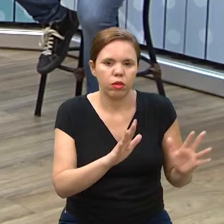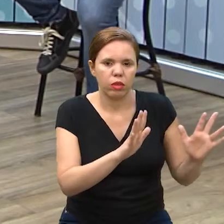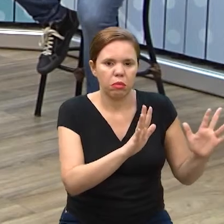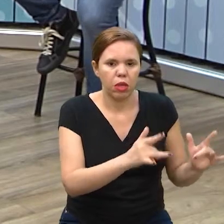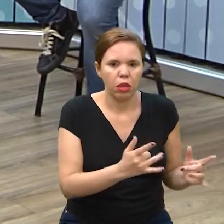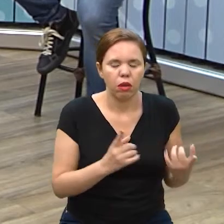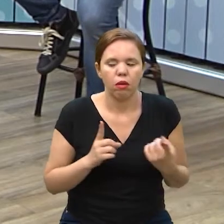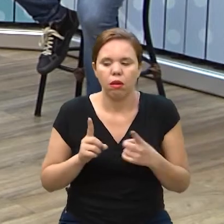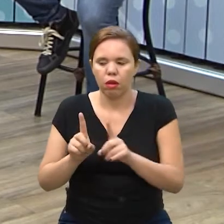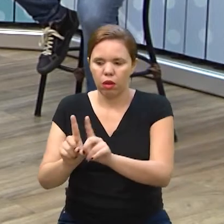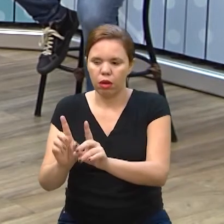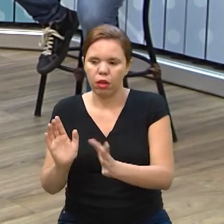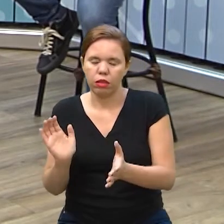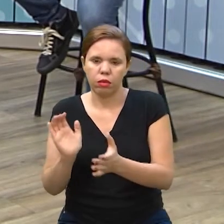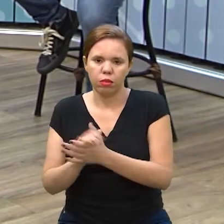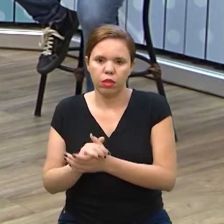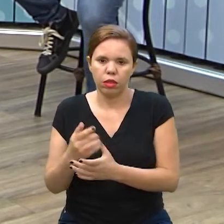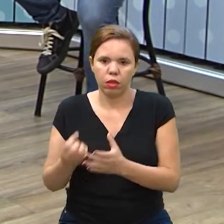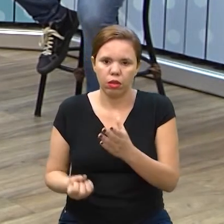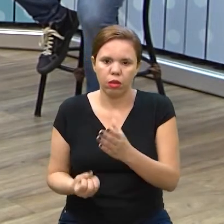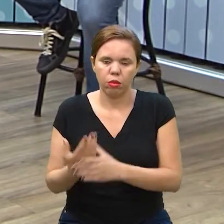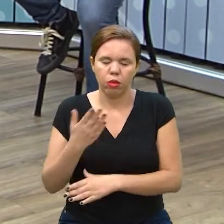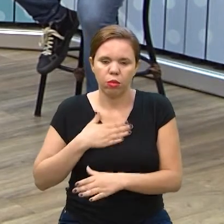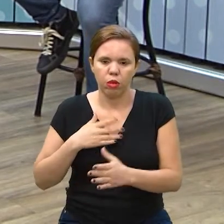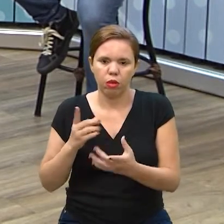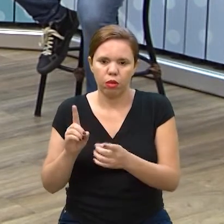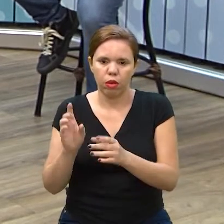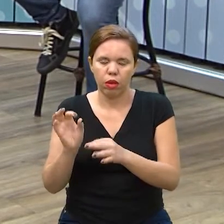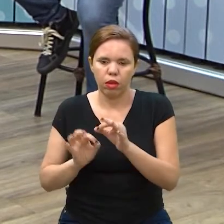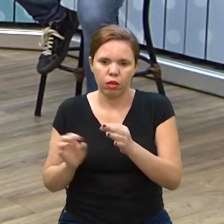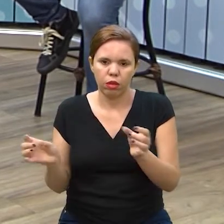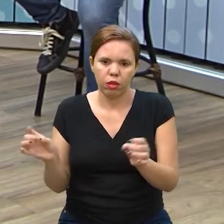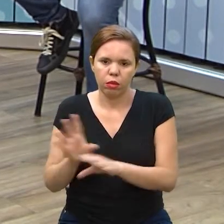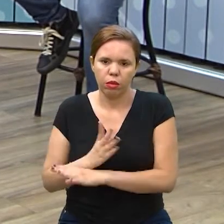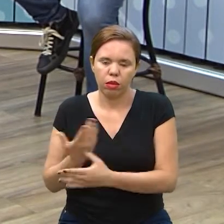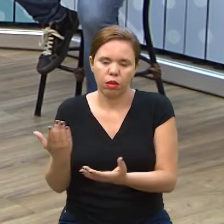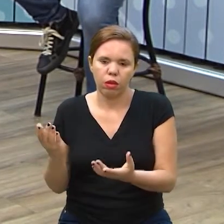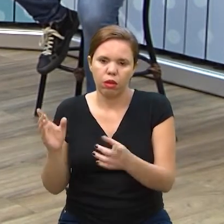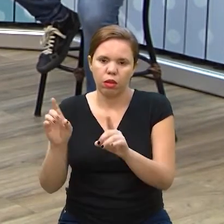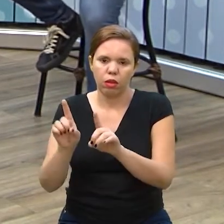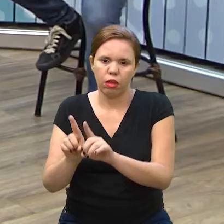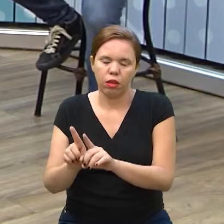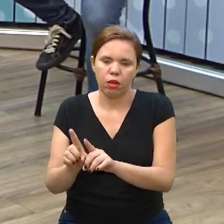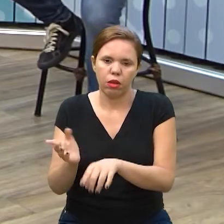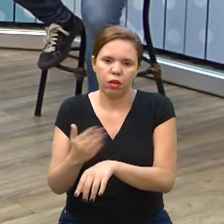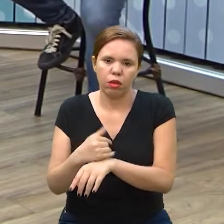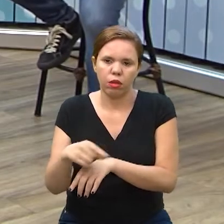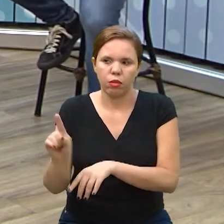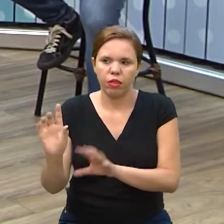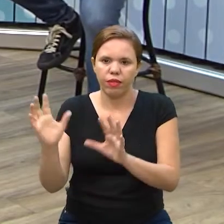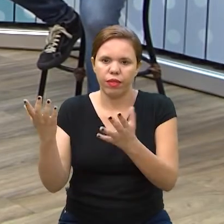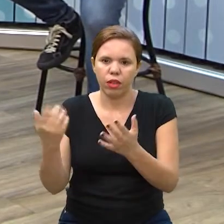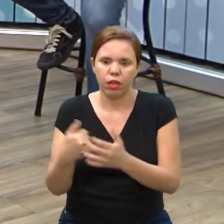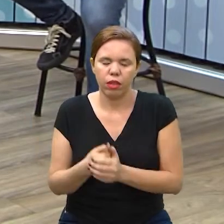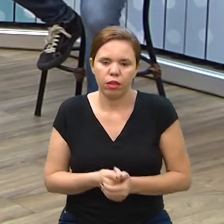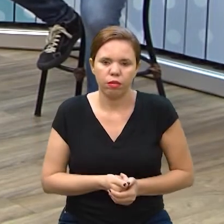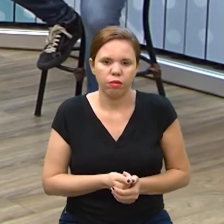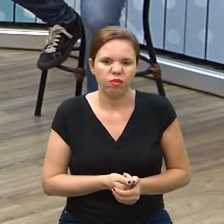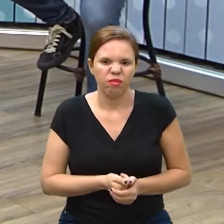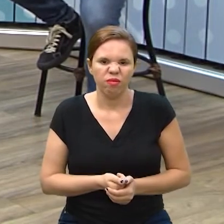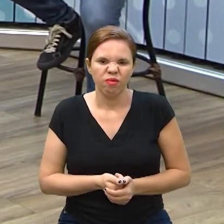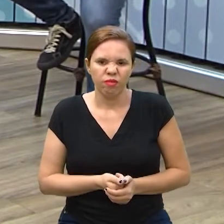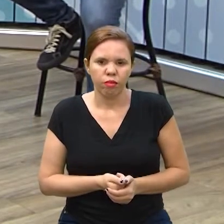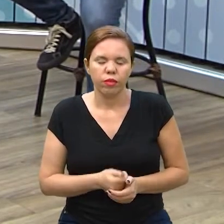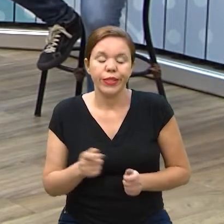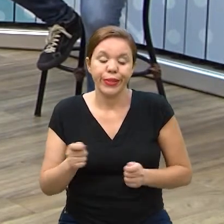o namoro, o casamento. Eu tô produzindo meu casamento. Aí terminou o casamento. Antes de ir pra festa,